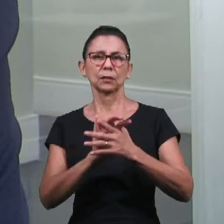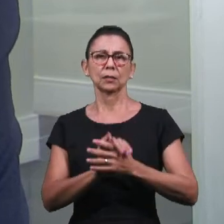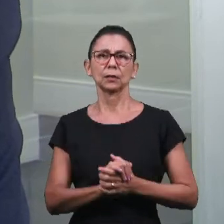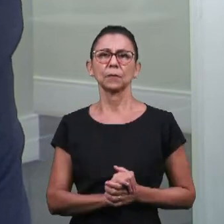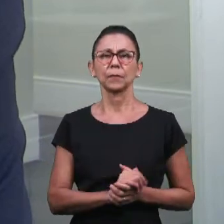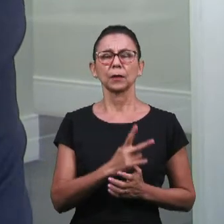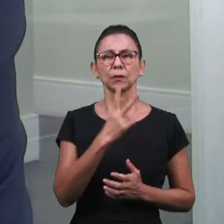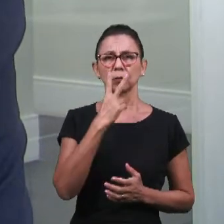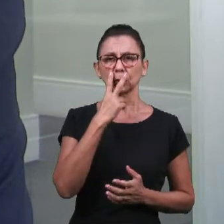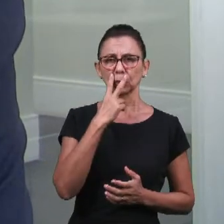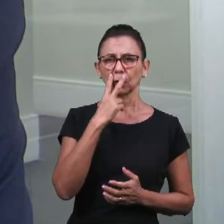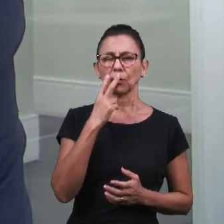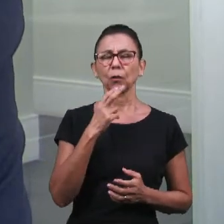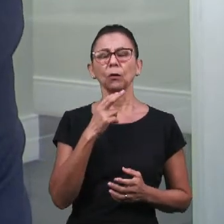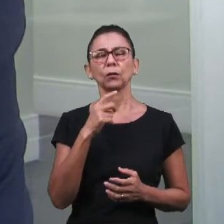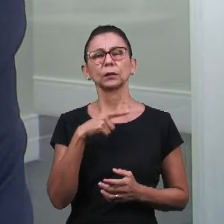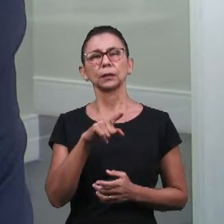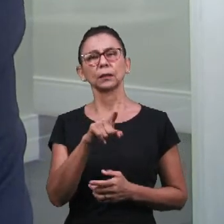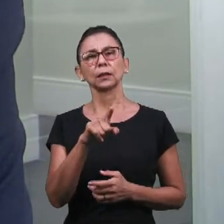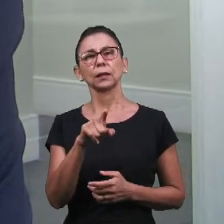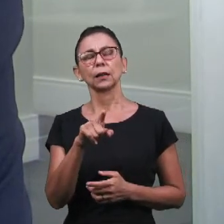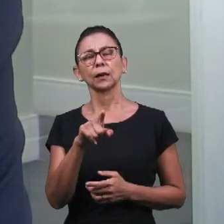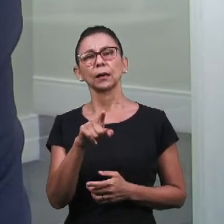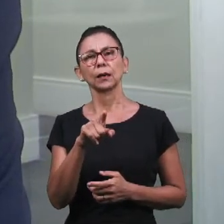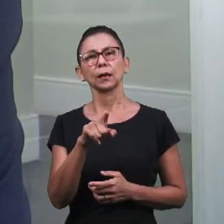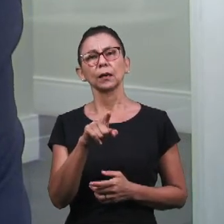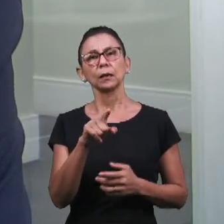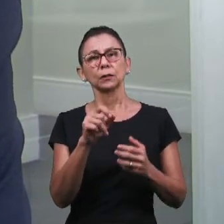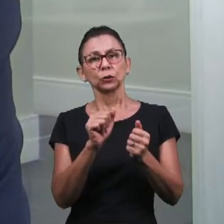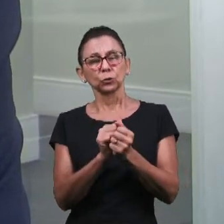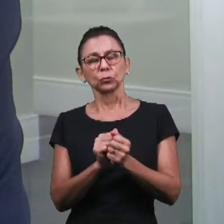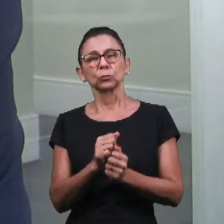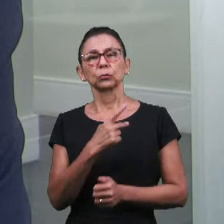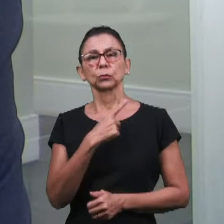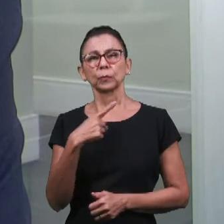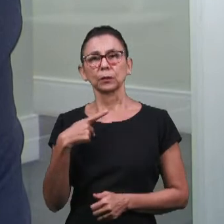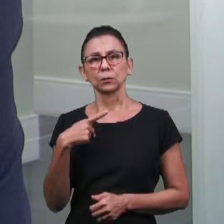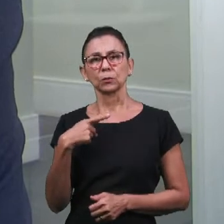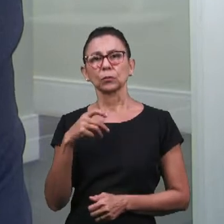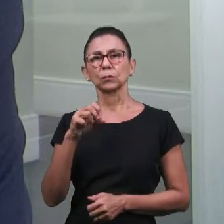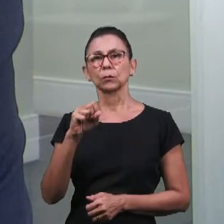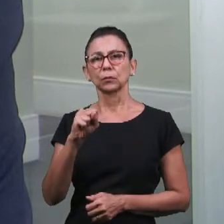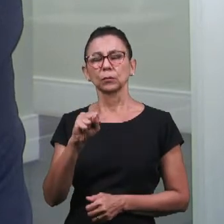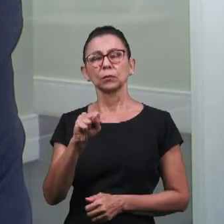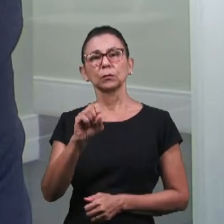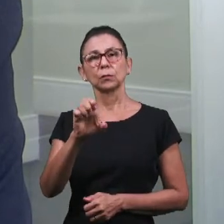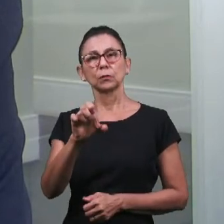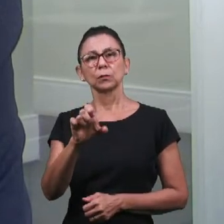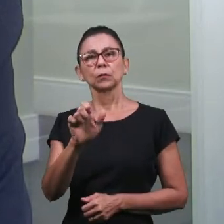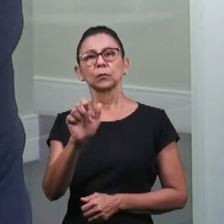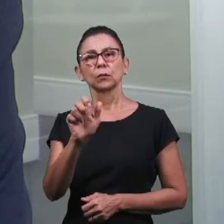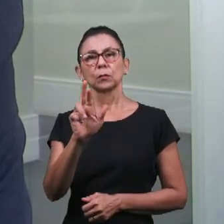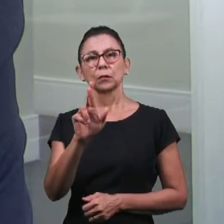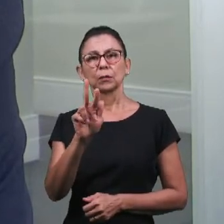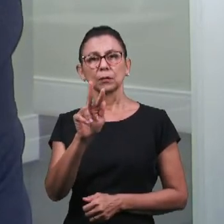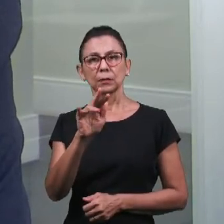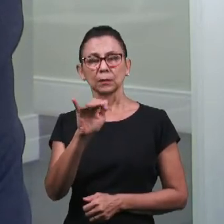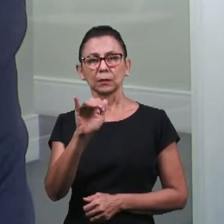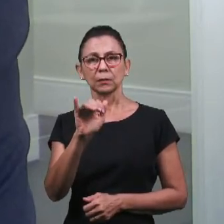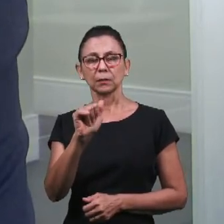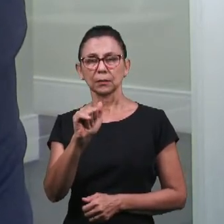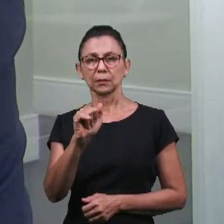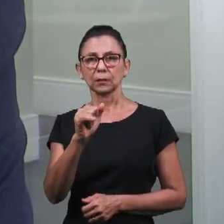culto do meio-dia, também com o pastor Sérgio, depois com o pastor Gilson, né? E foi